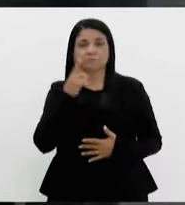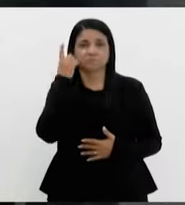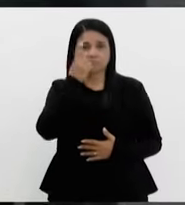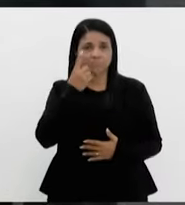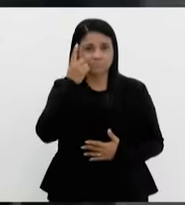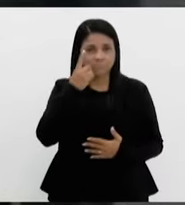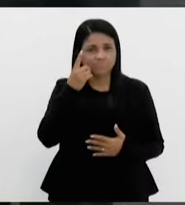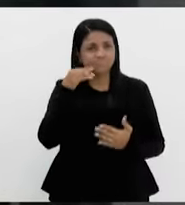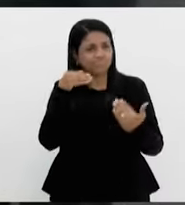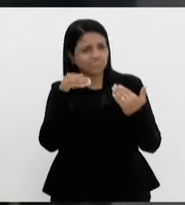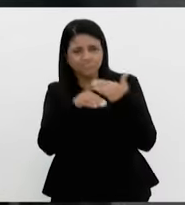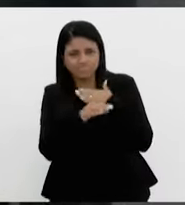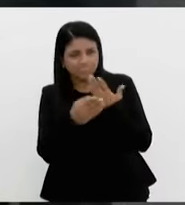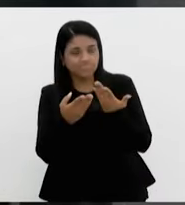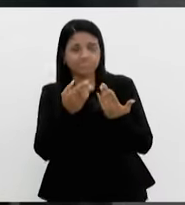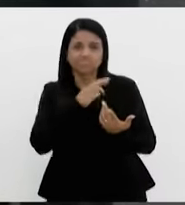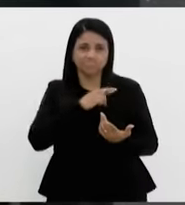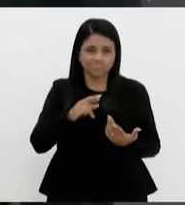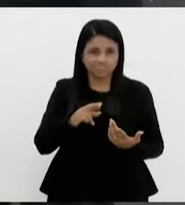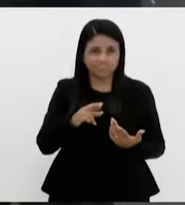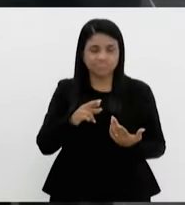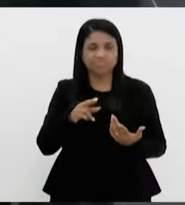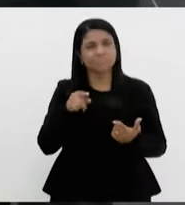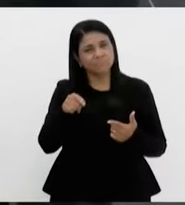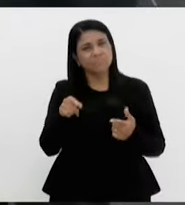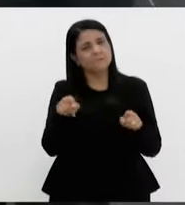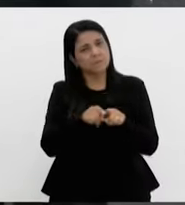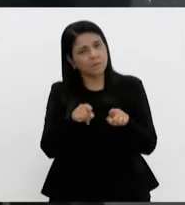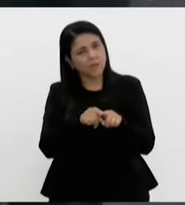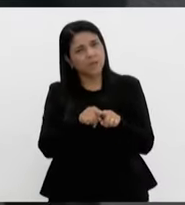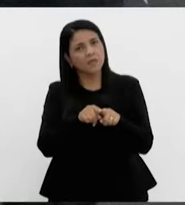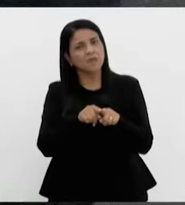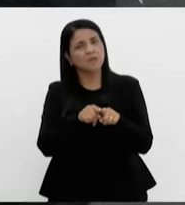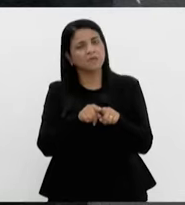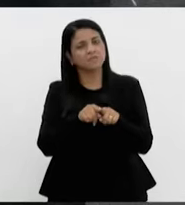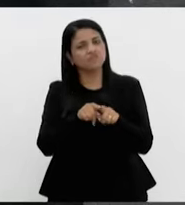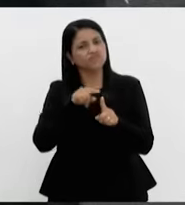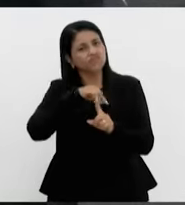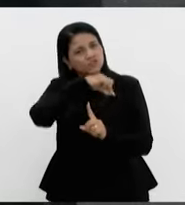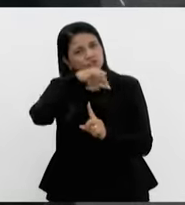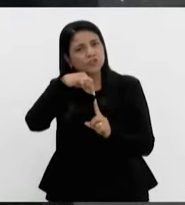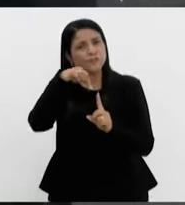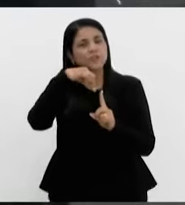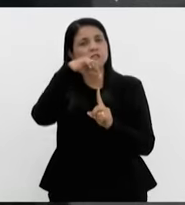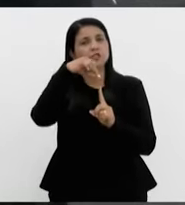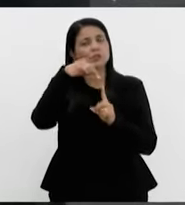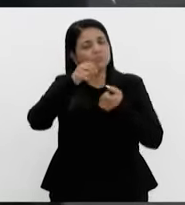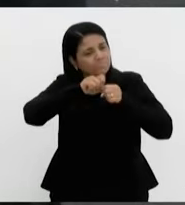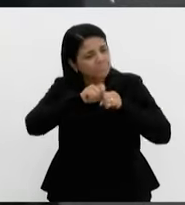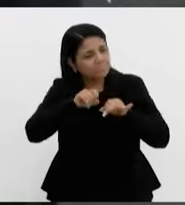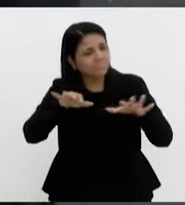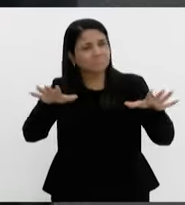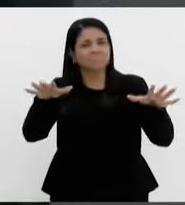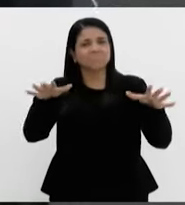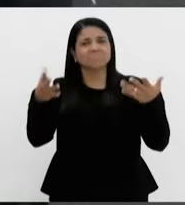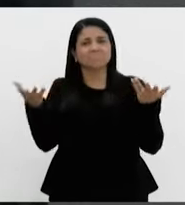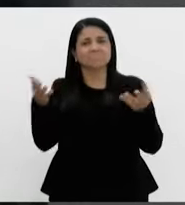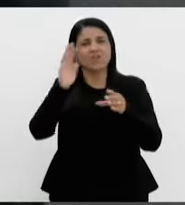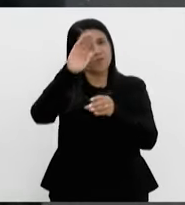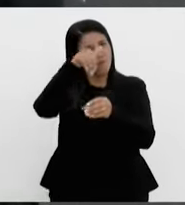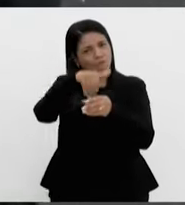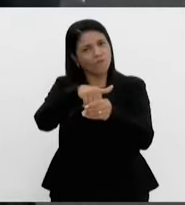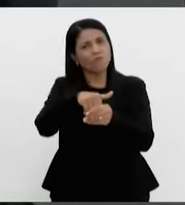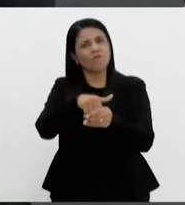não concordam com uma religião ou outra, tivessem também esse espírito mais amplo. Seja uma religião, mas tem que